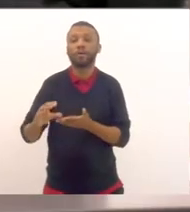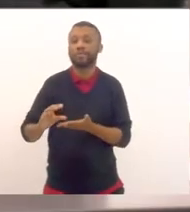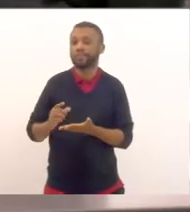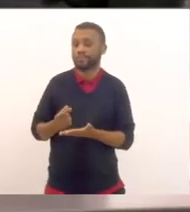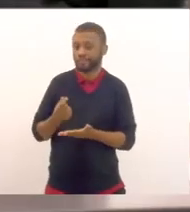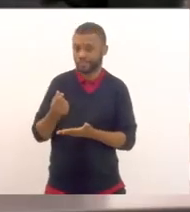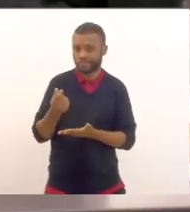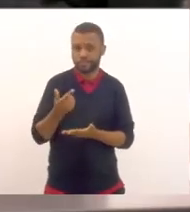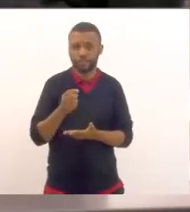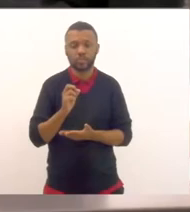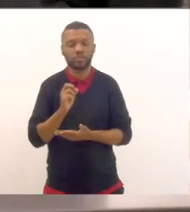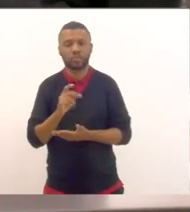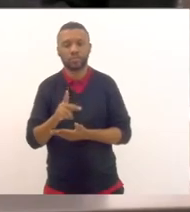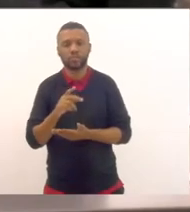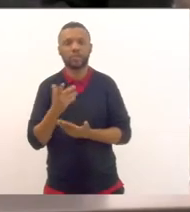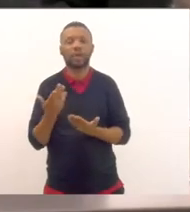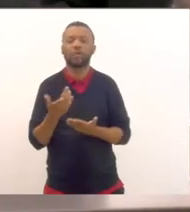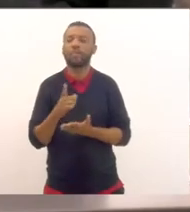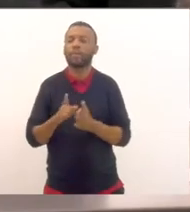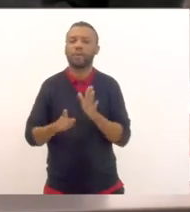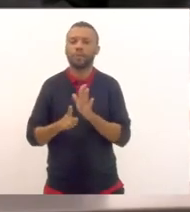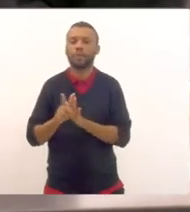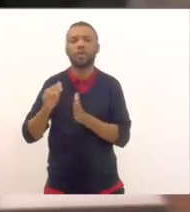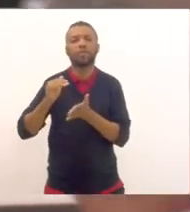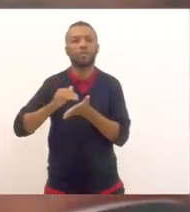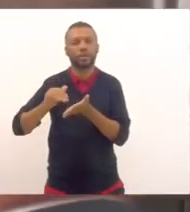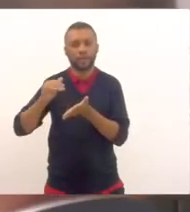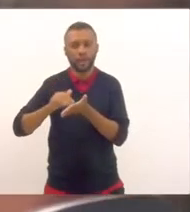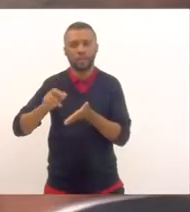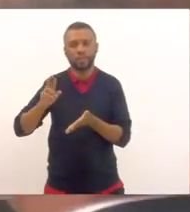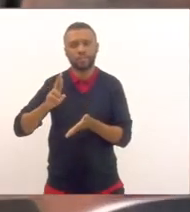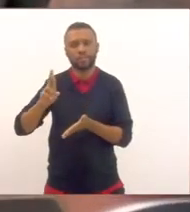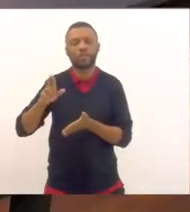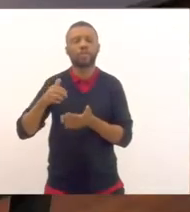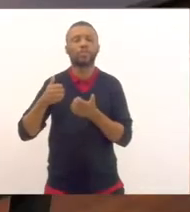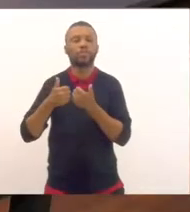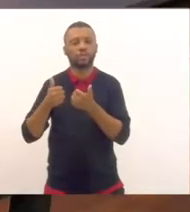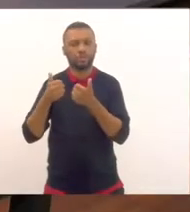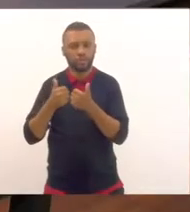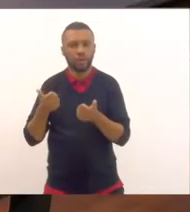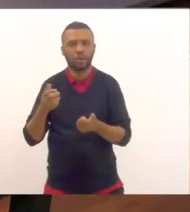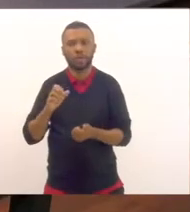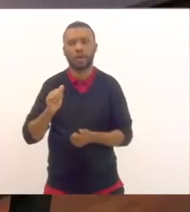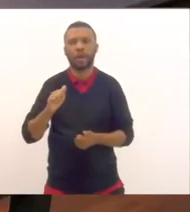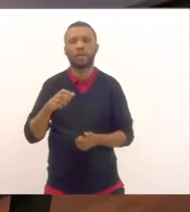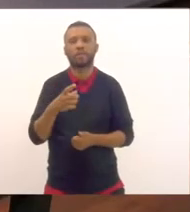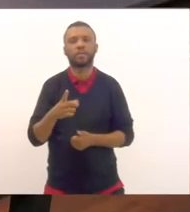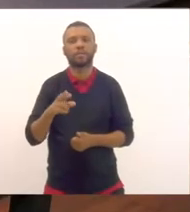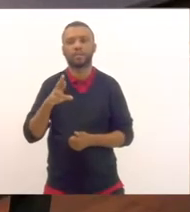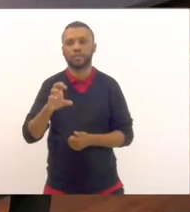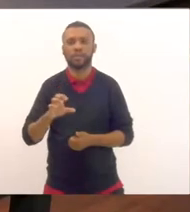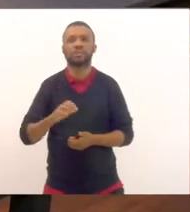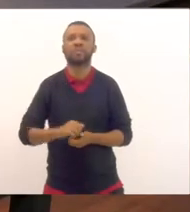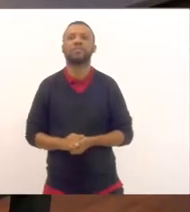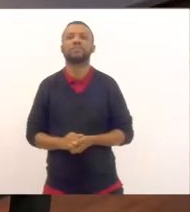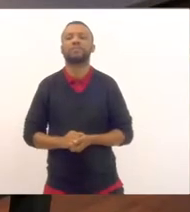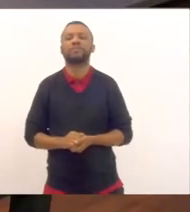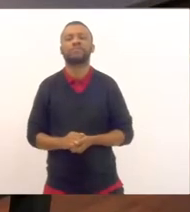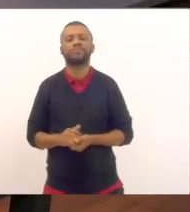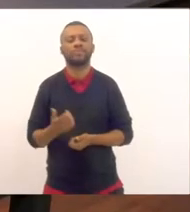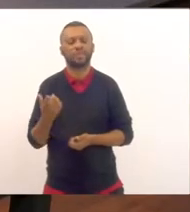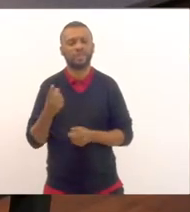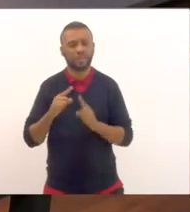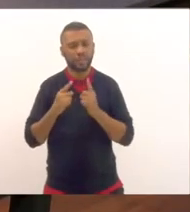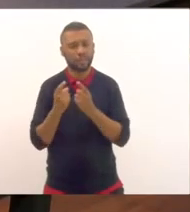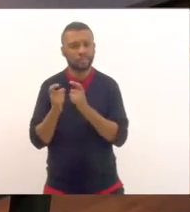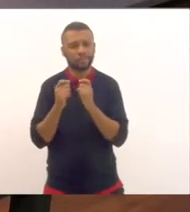você não tem outro agora do secretário de representa o secretário de transporte lá o Alexandre Alexandre da última reunião